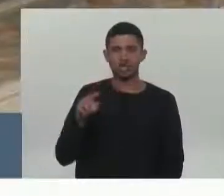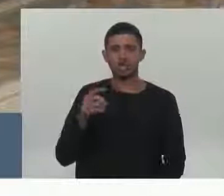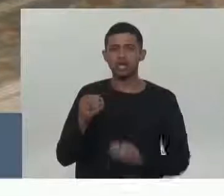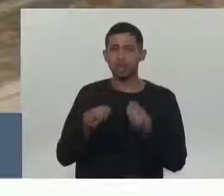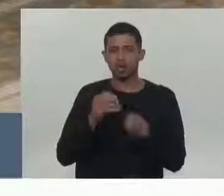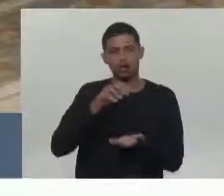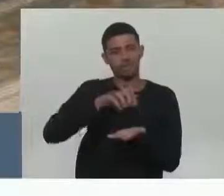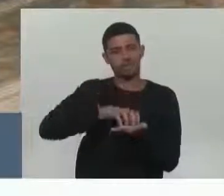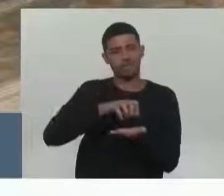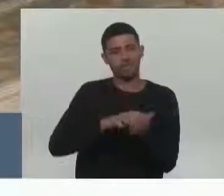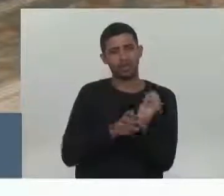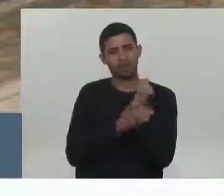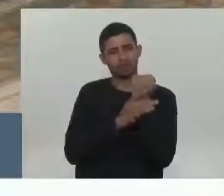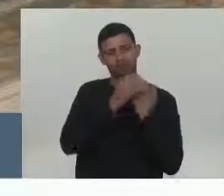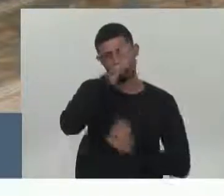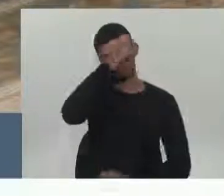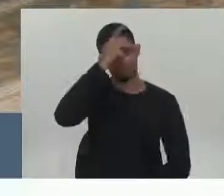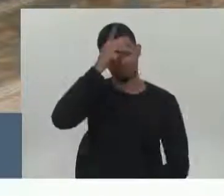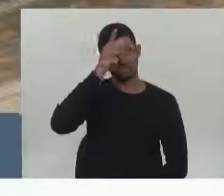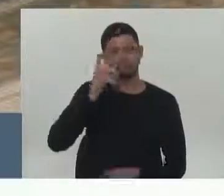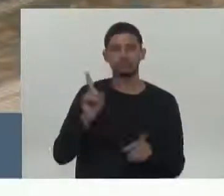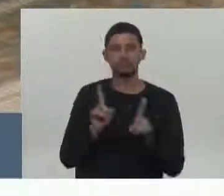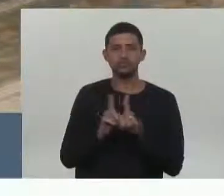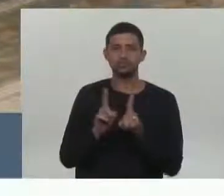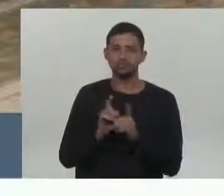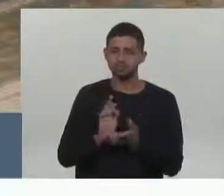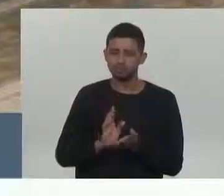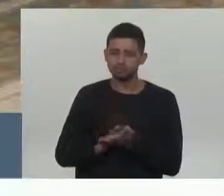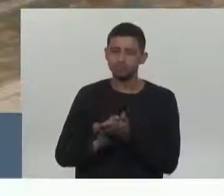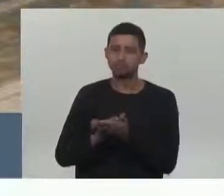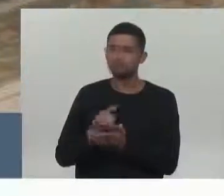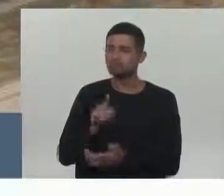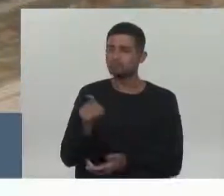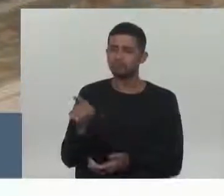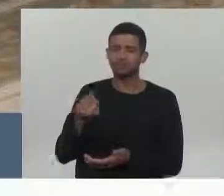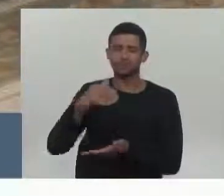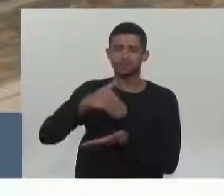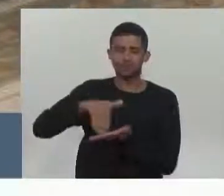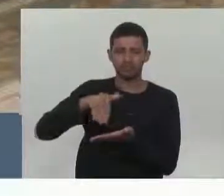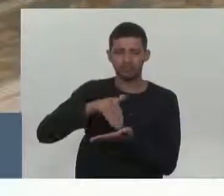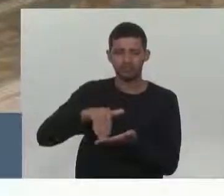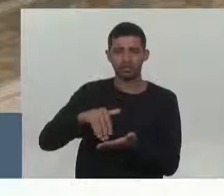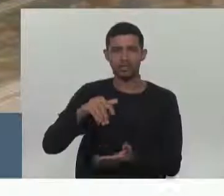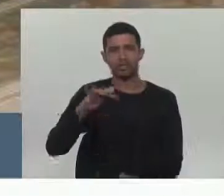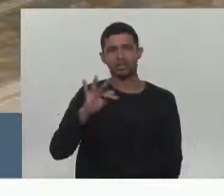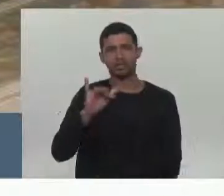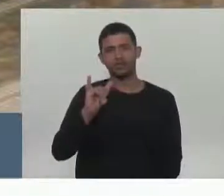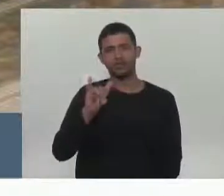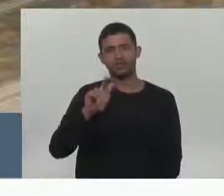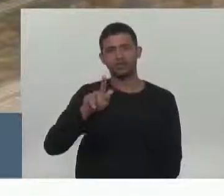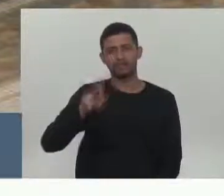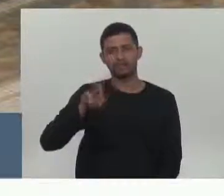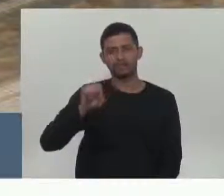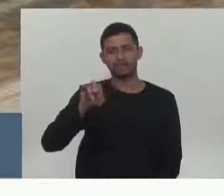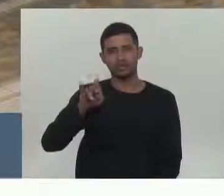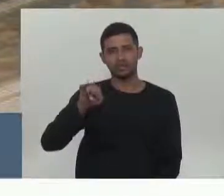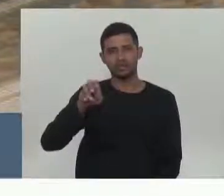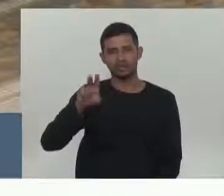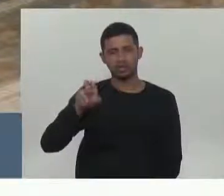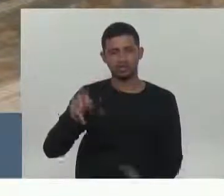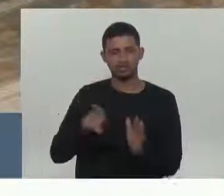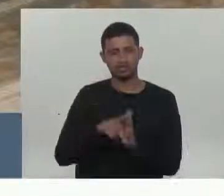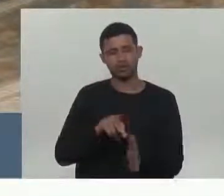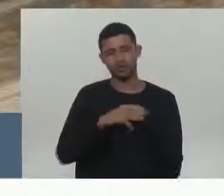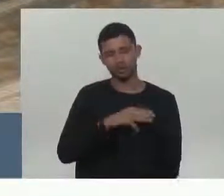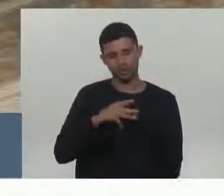segurança pública. Quero parabenizar o secretário Figueiredo, da Polícia Militar. Quero